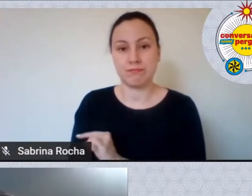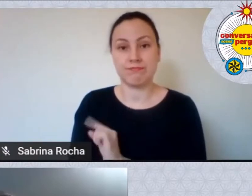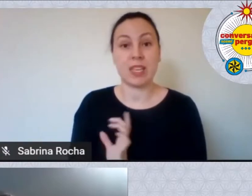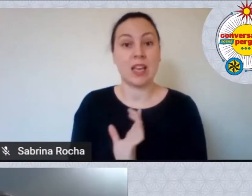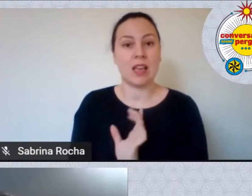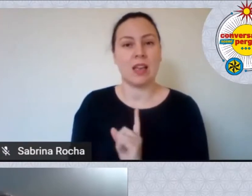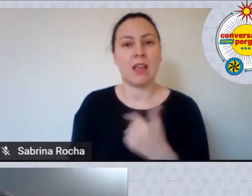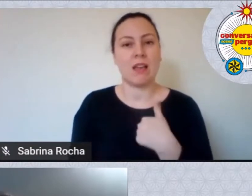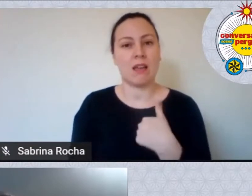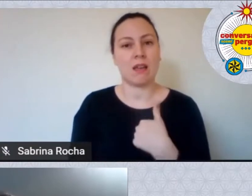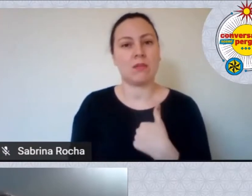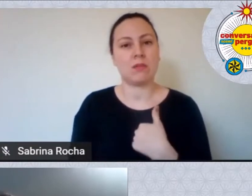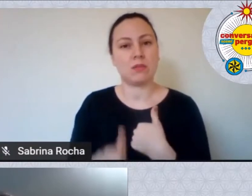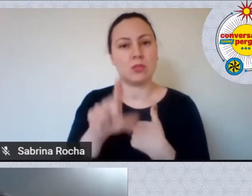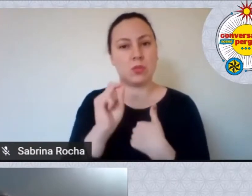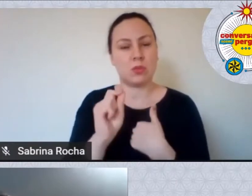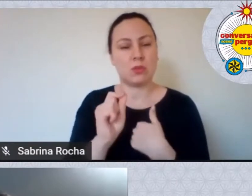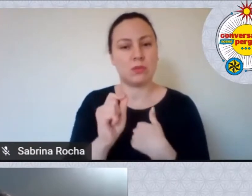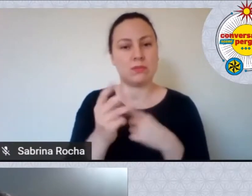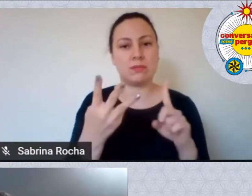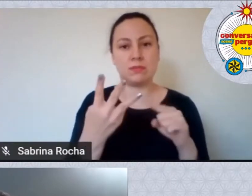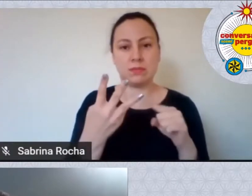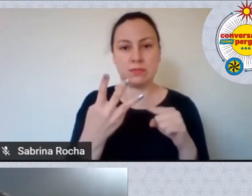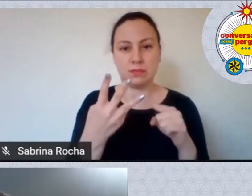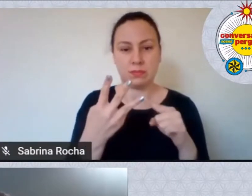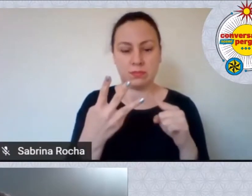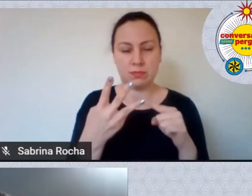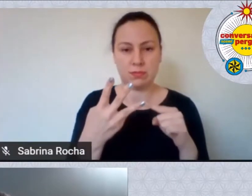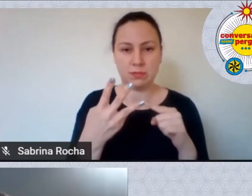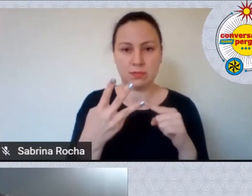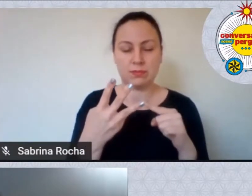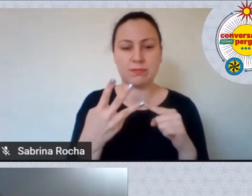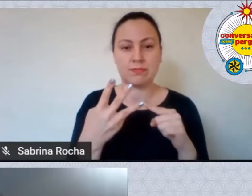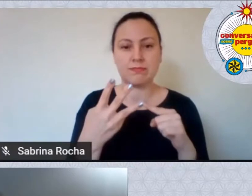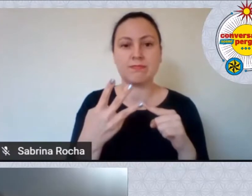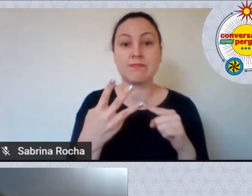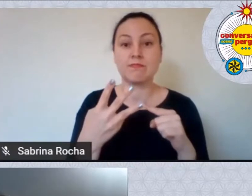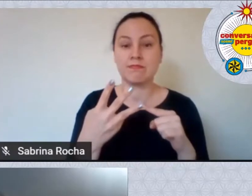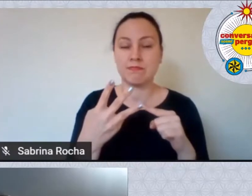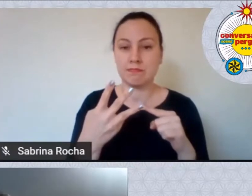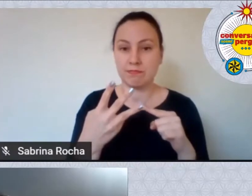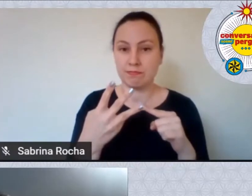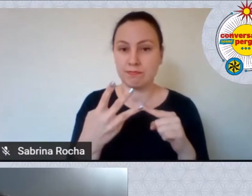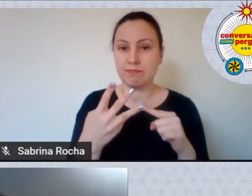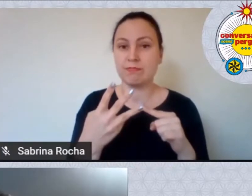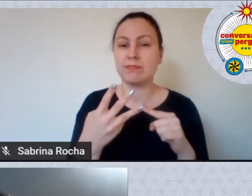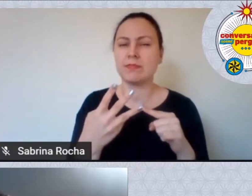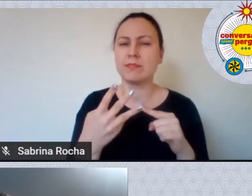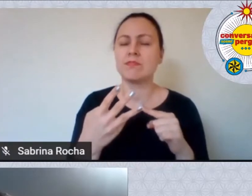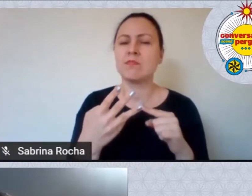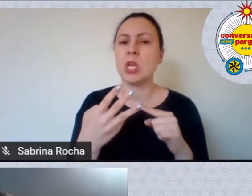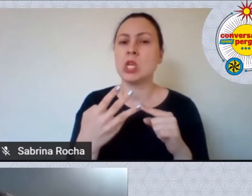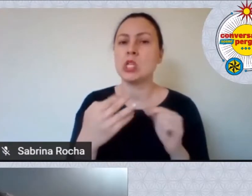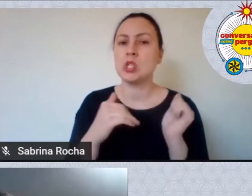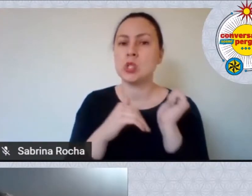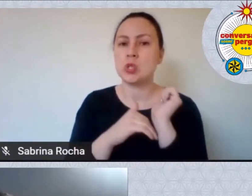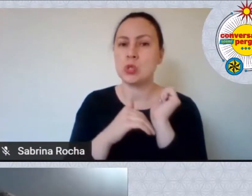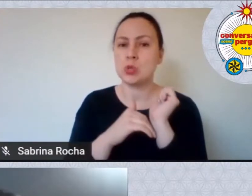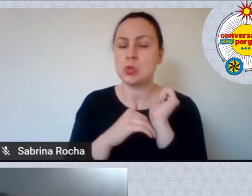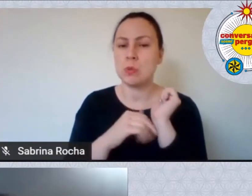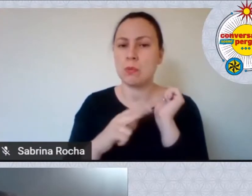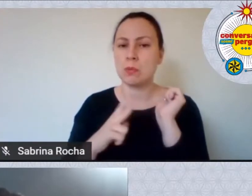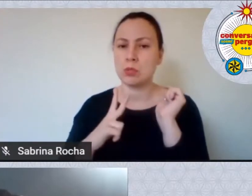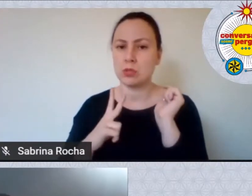Eu acho muito feliz a mobilização dessas posições subjetivas,